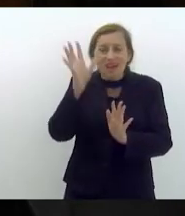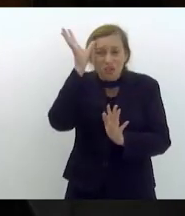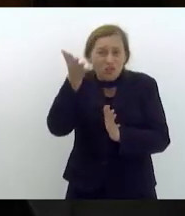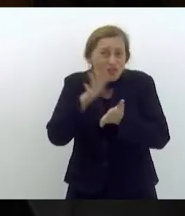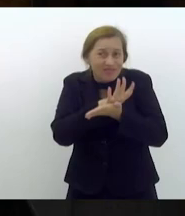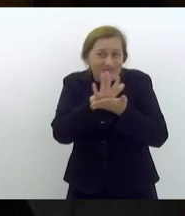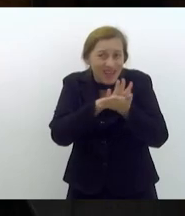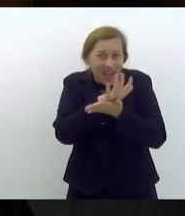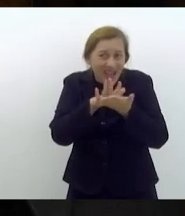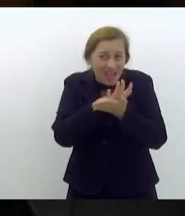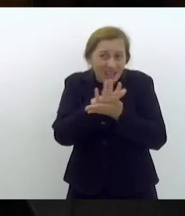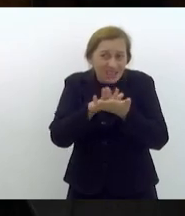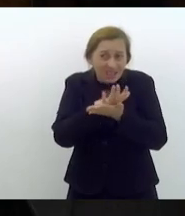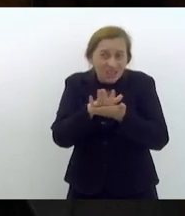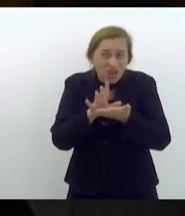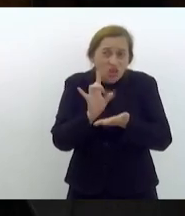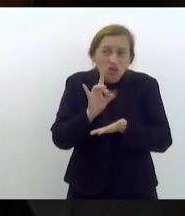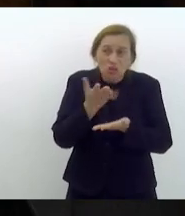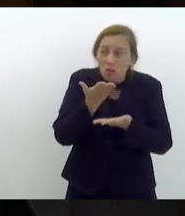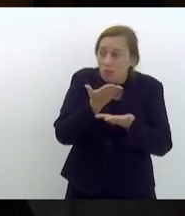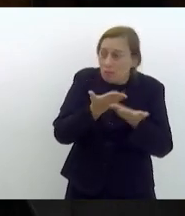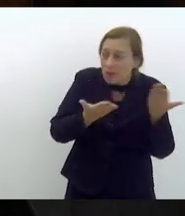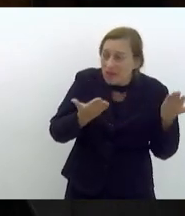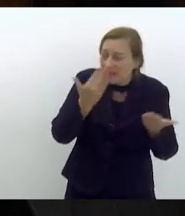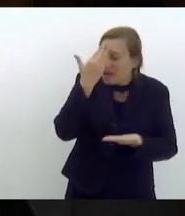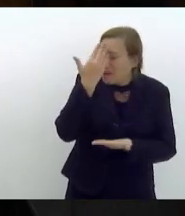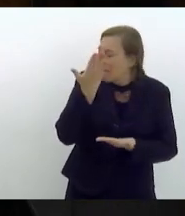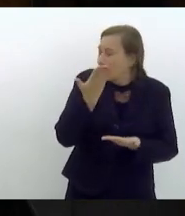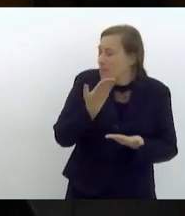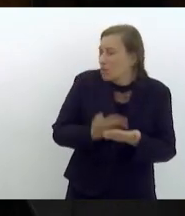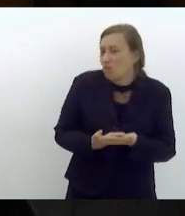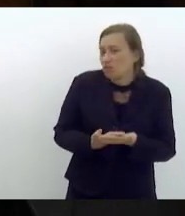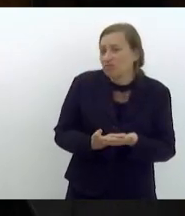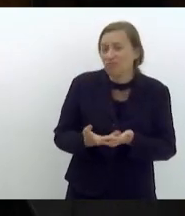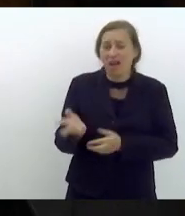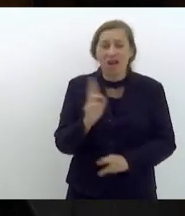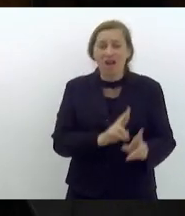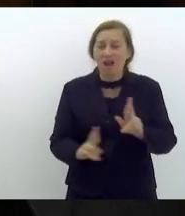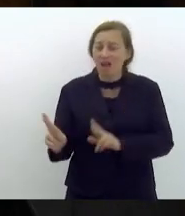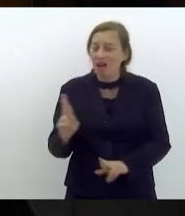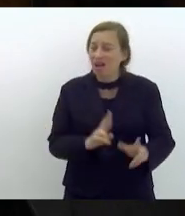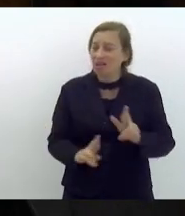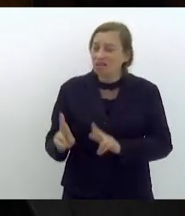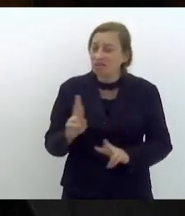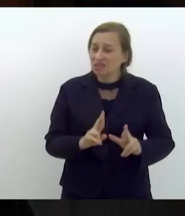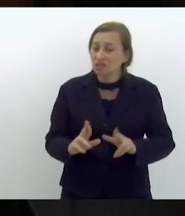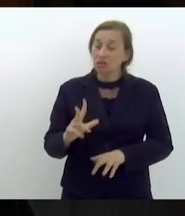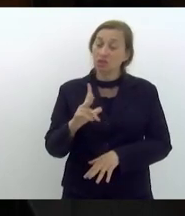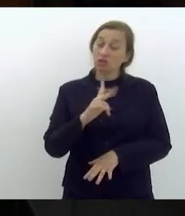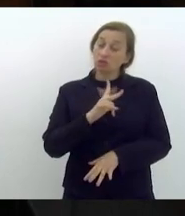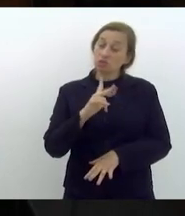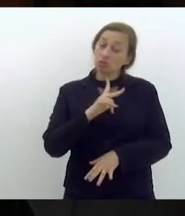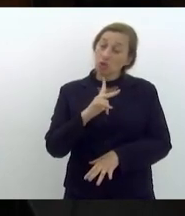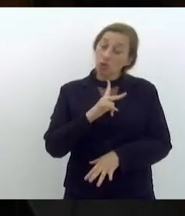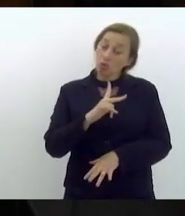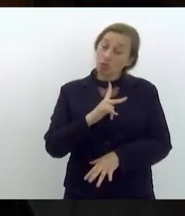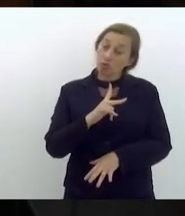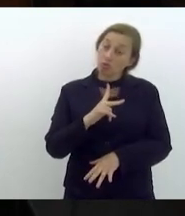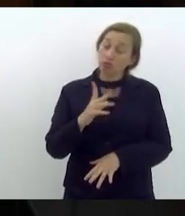a solapar a confiança só a relação entre os próprios companheiros